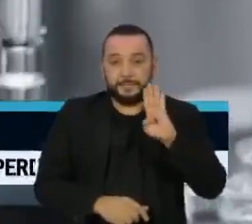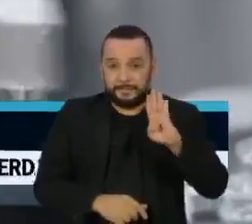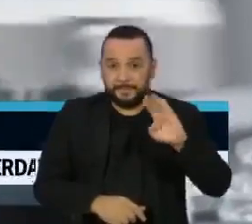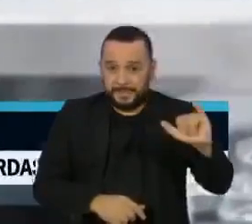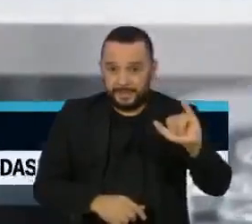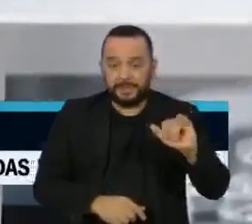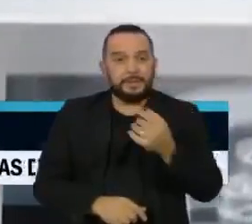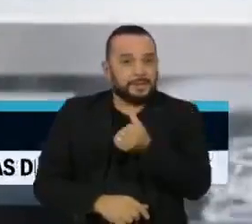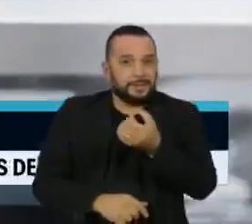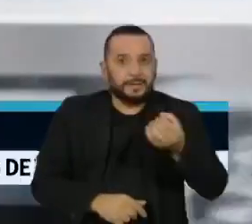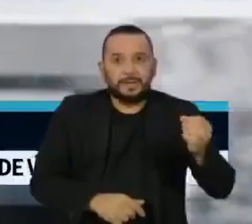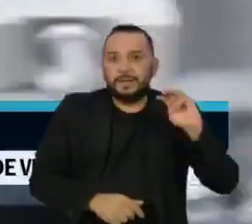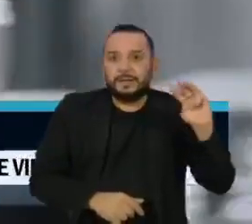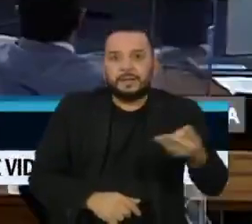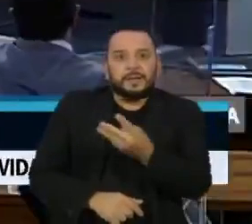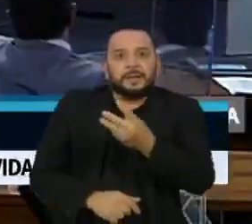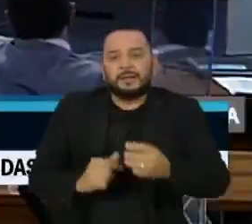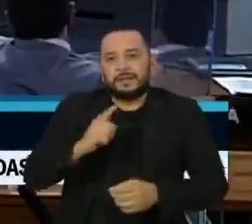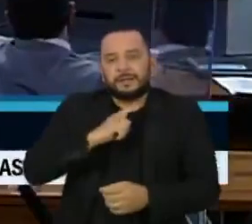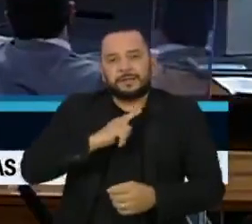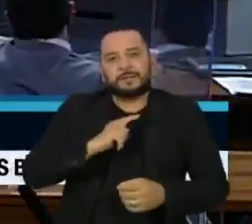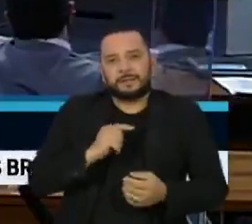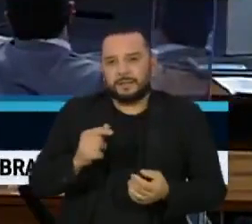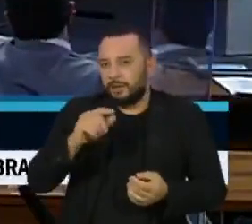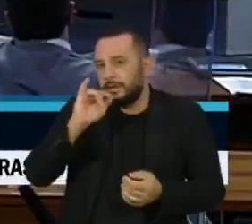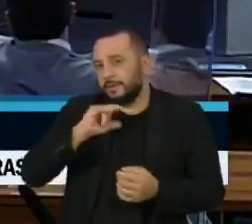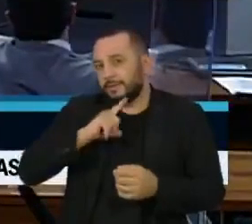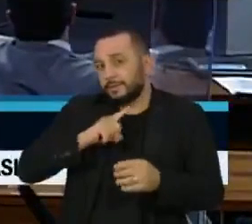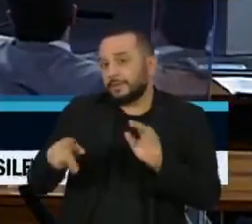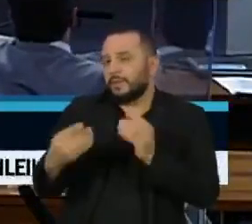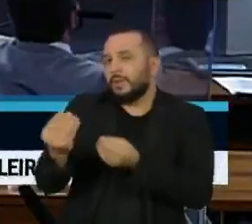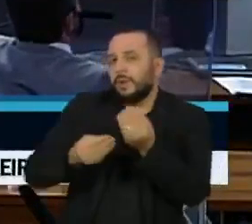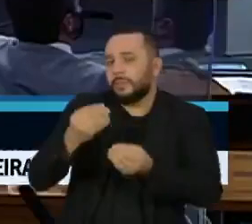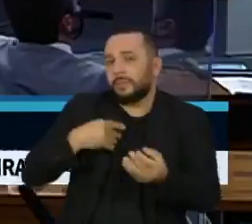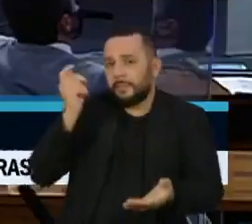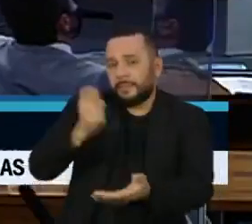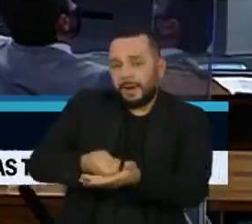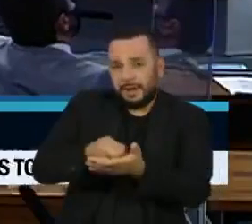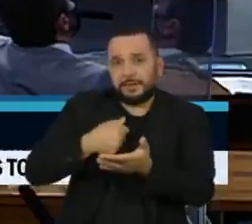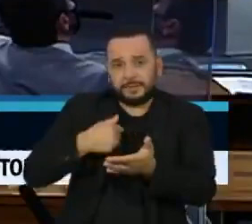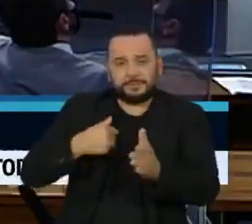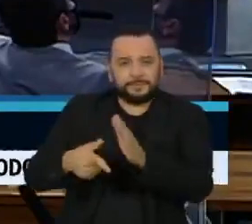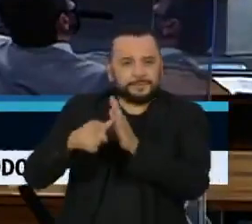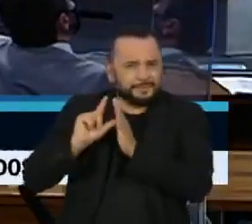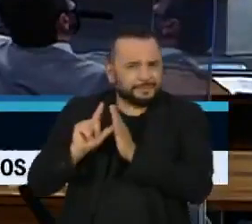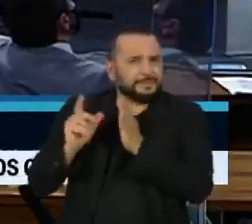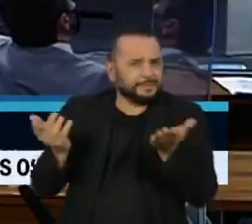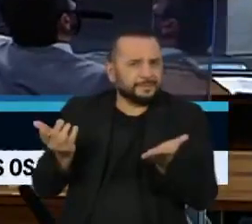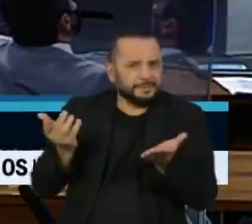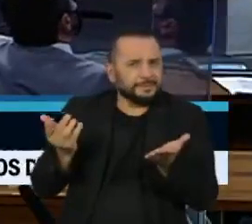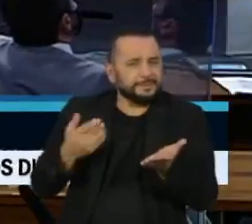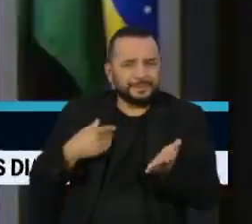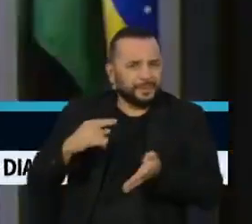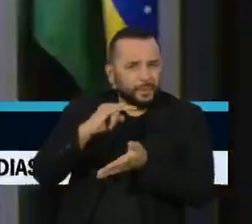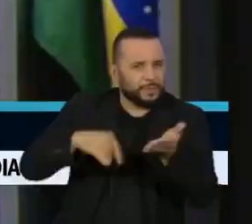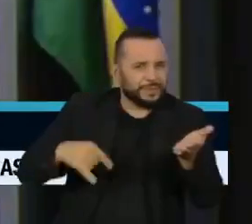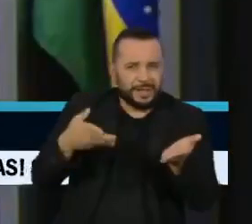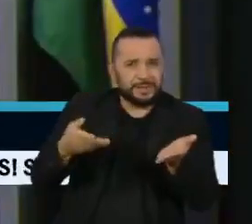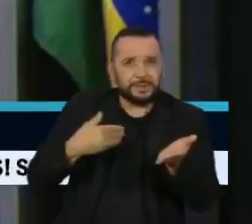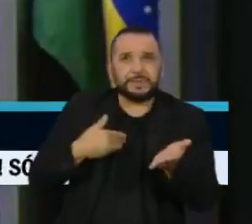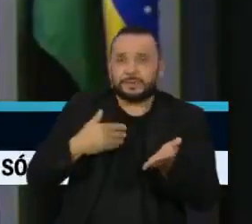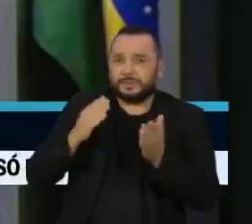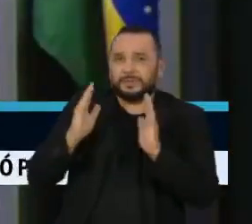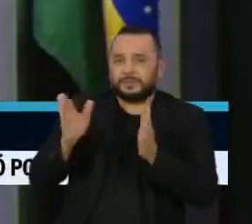R$ 1,6 bilhão com a Precisa Medicamentos. A pressão para o pagamento antecipado das doses, não previsto no contrato,